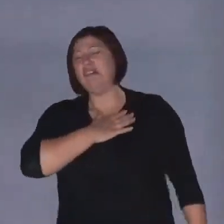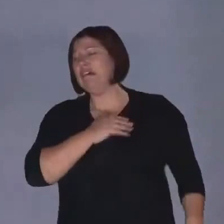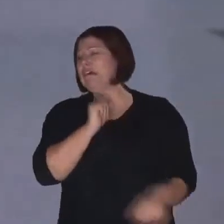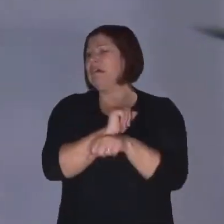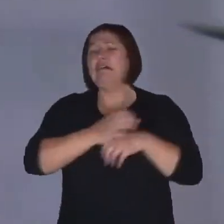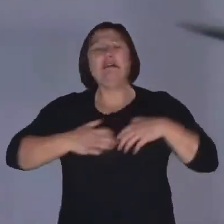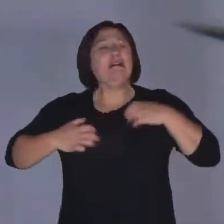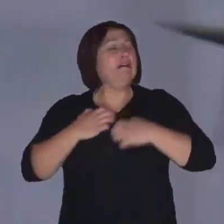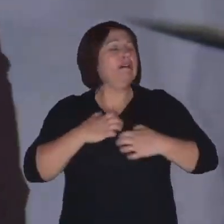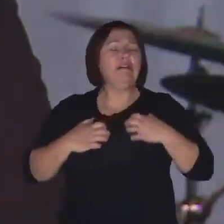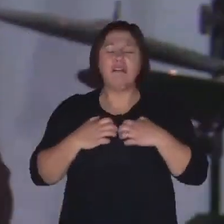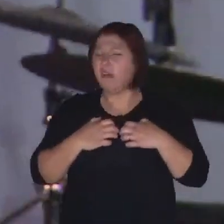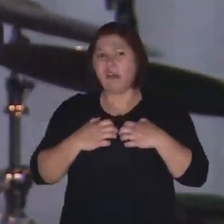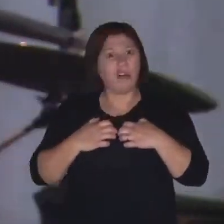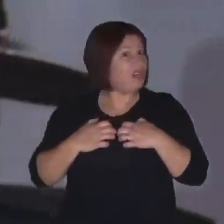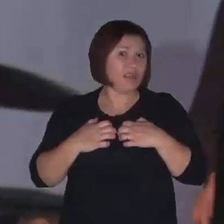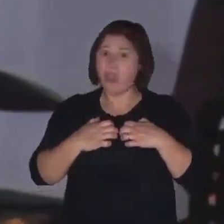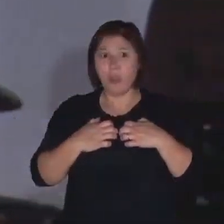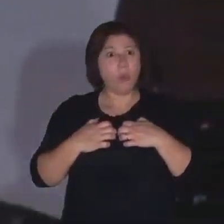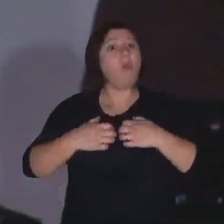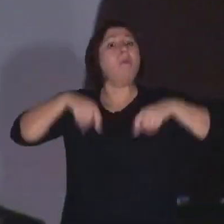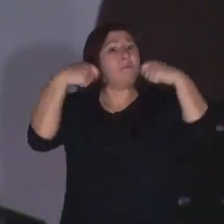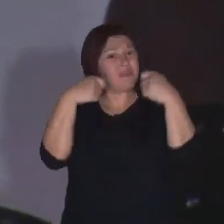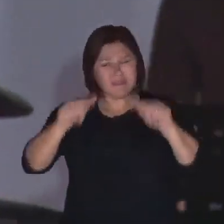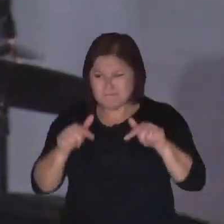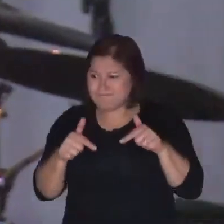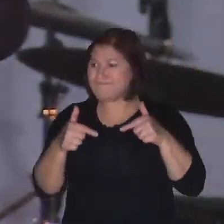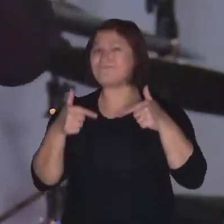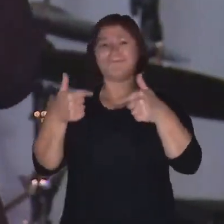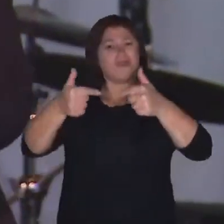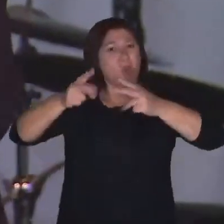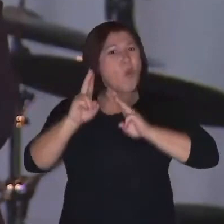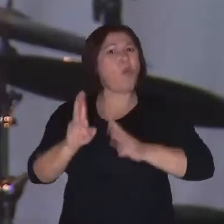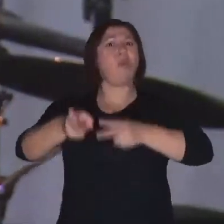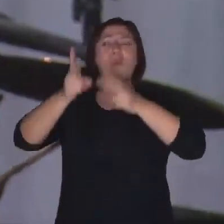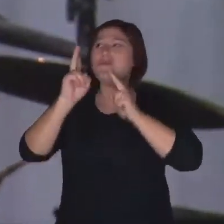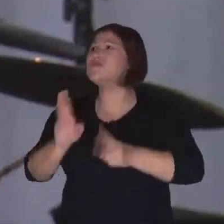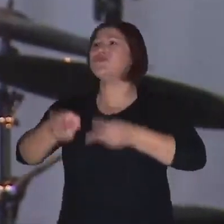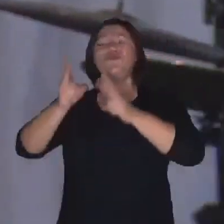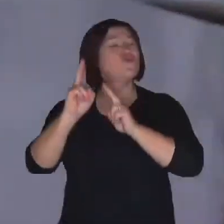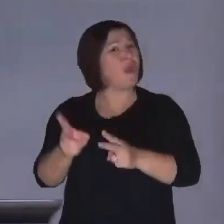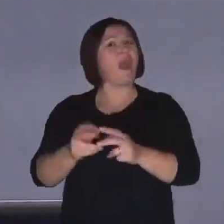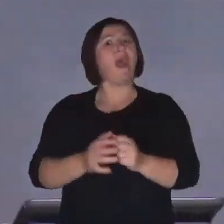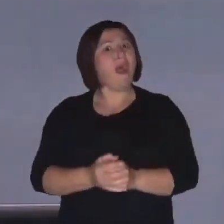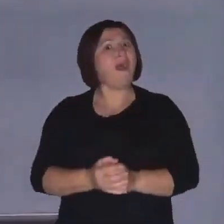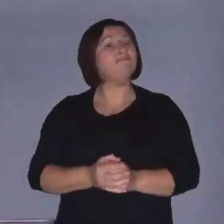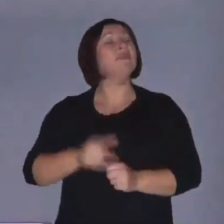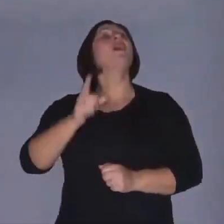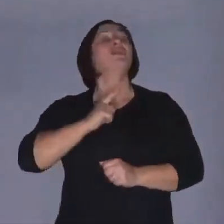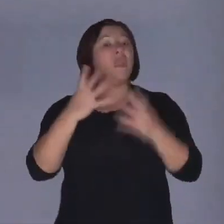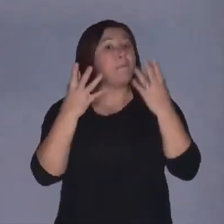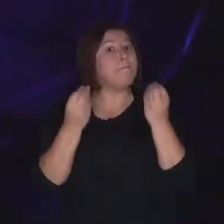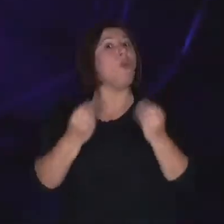rir. Tem muitas igrejas que não vão rir amanhã. Todas as igrejas estão chorando, mas nem todas as igrejas vão